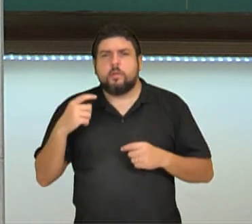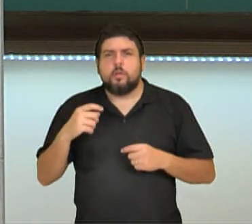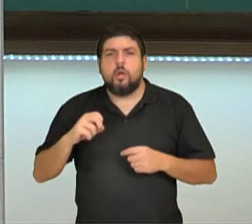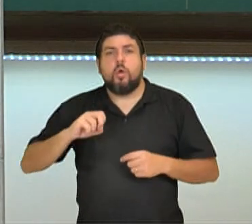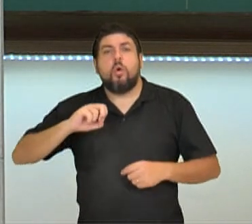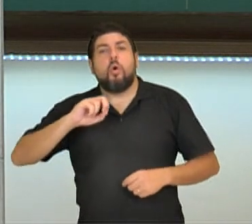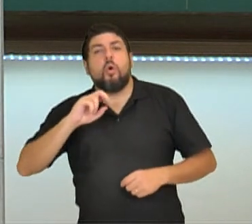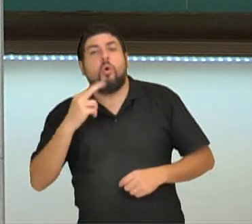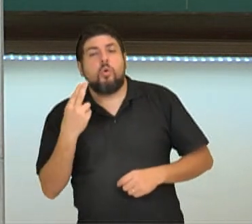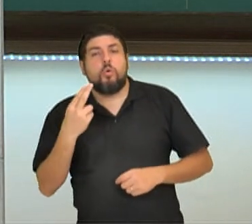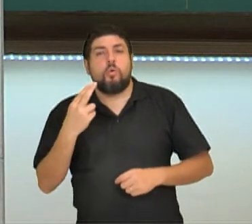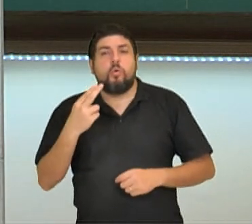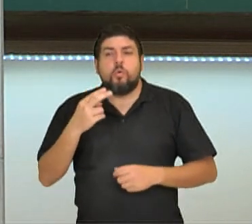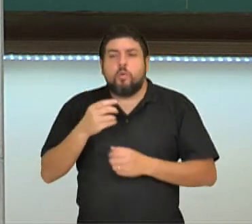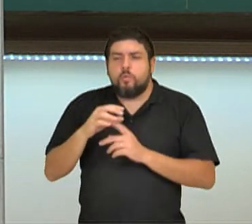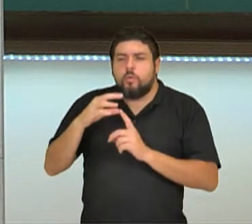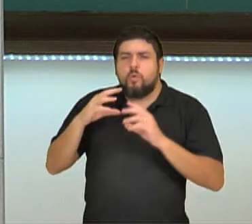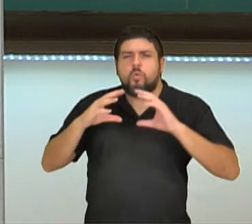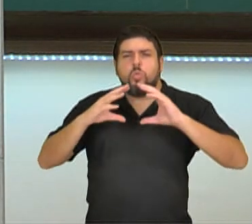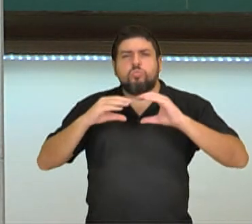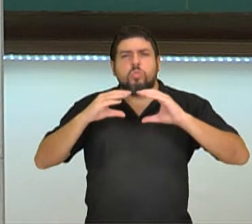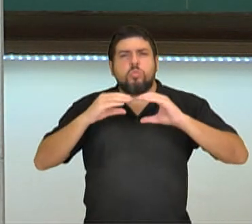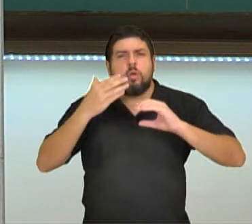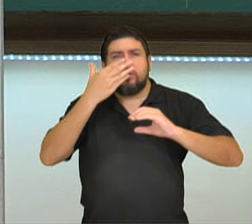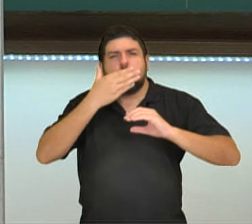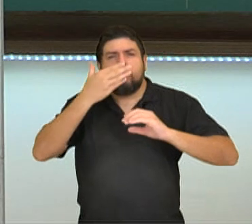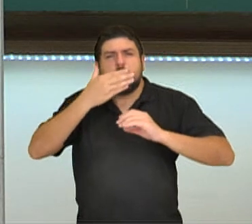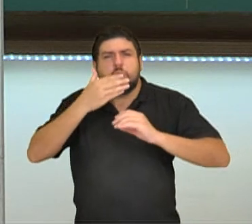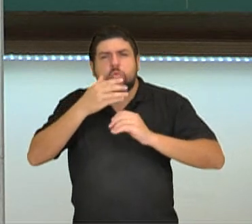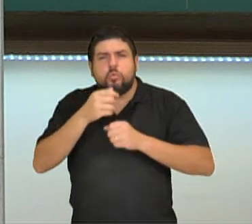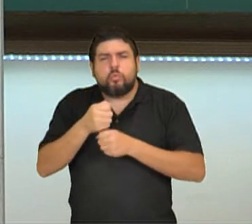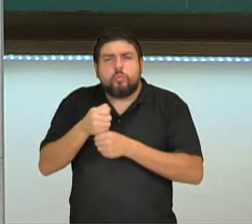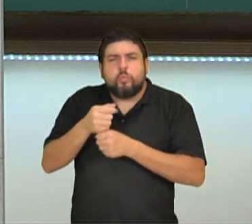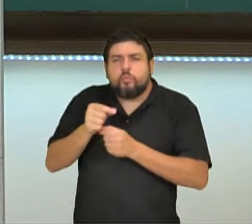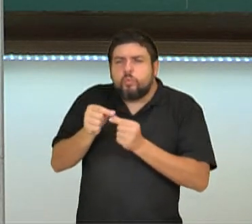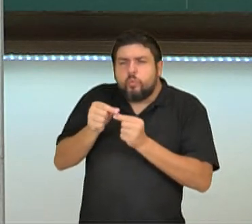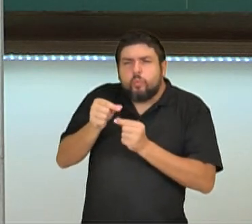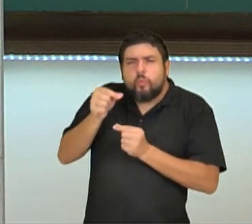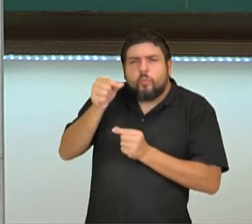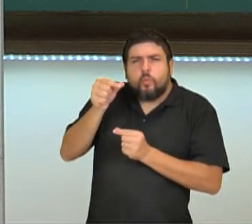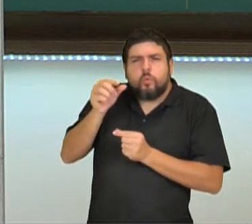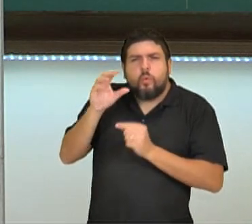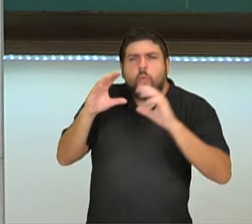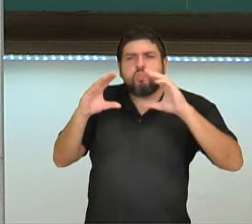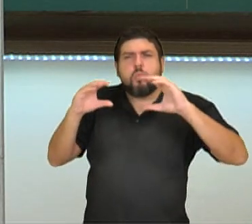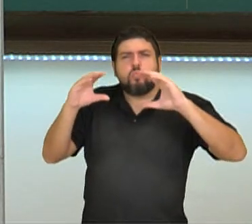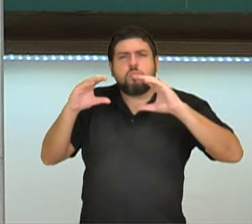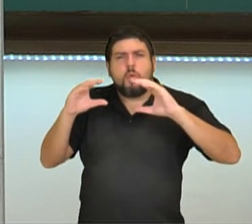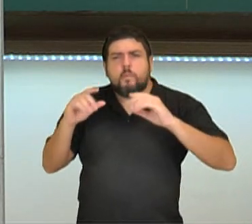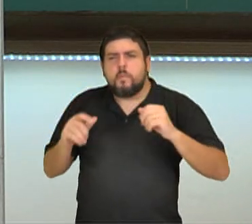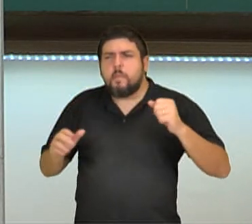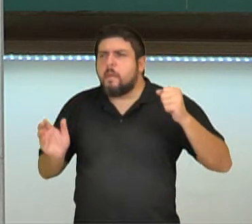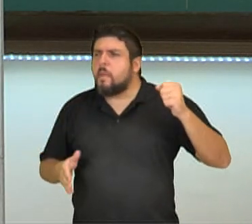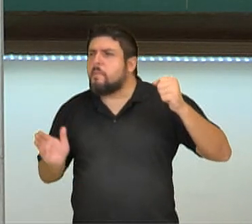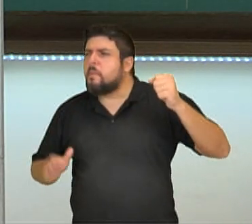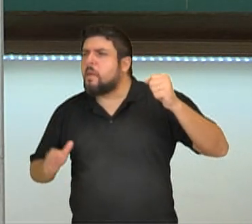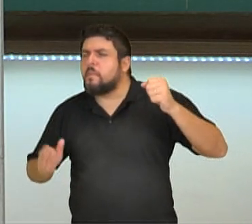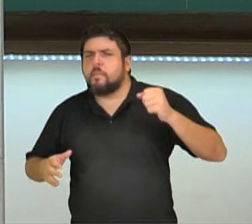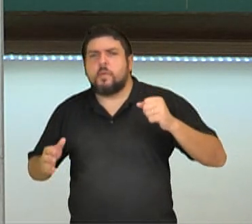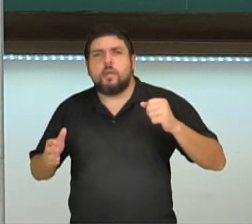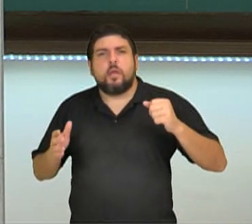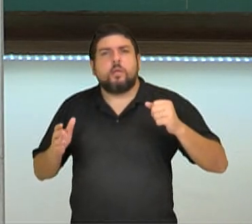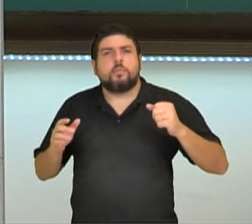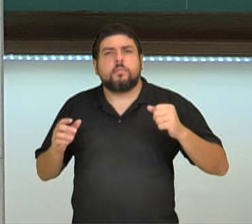né, para chamar a atenção dos clientes. Então, lá na África, o berimbau era usado por esse tipo de vendedor, então ele